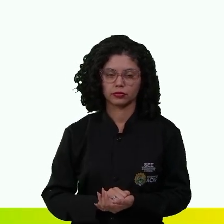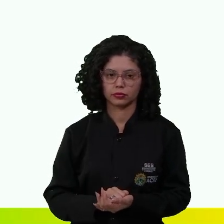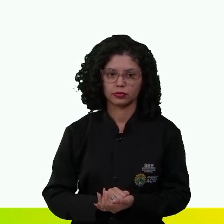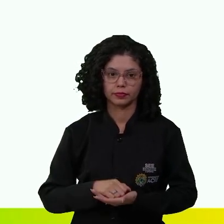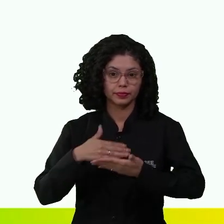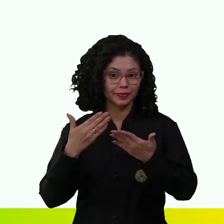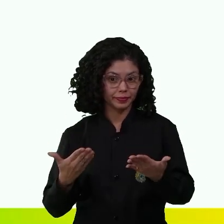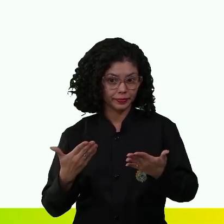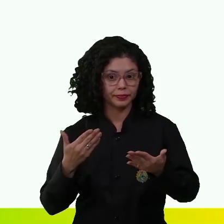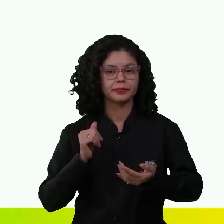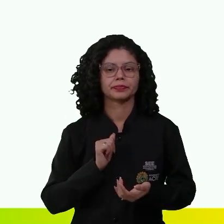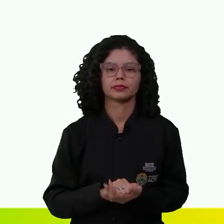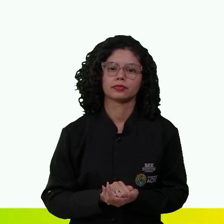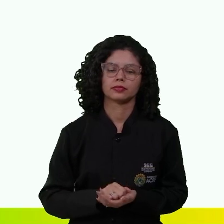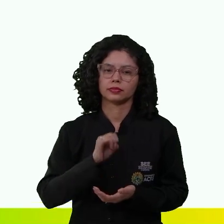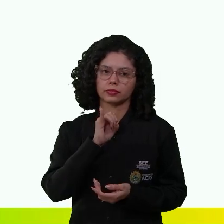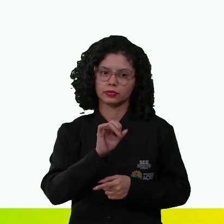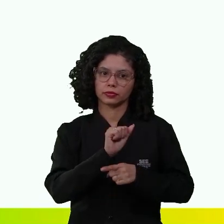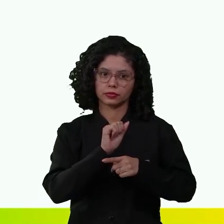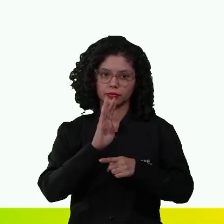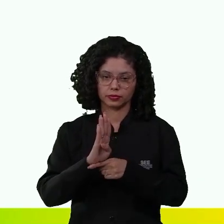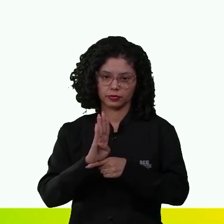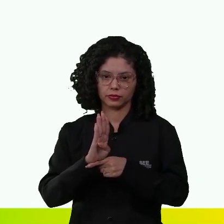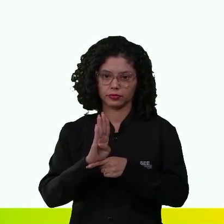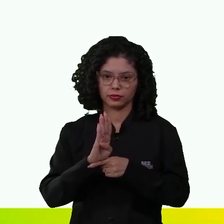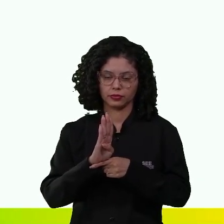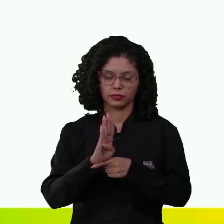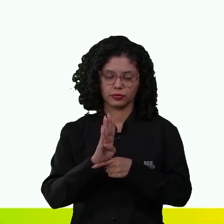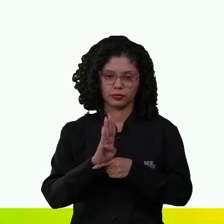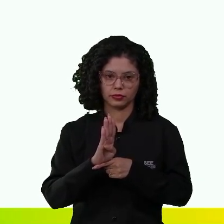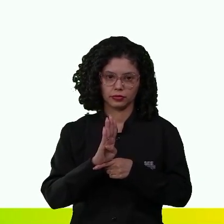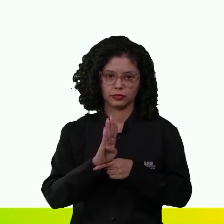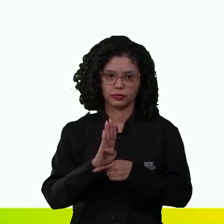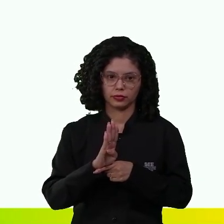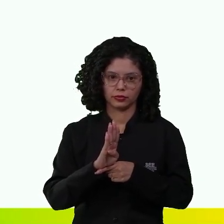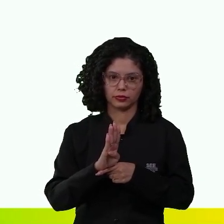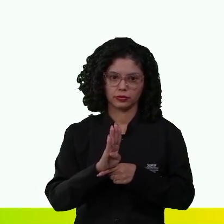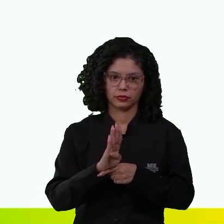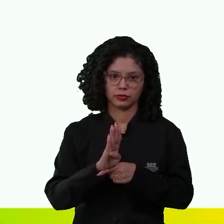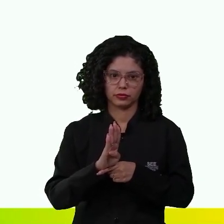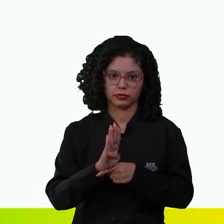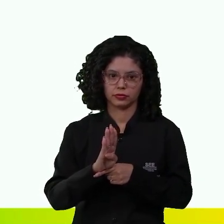ou seja, se AB ele é